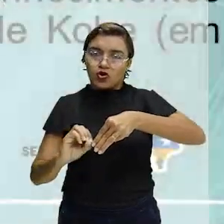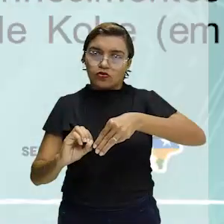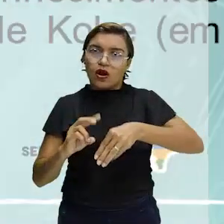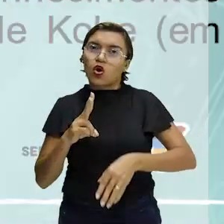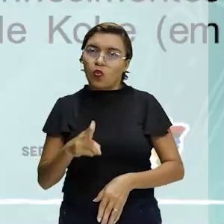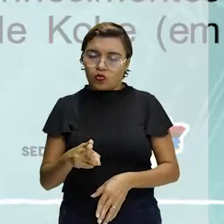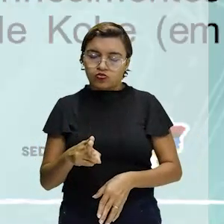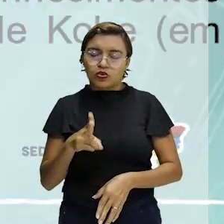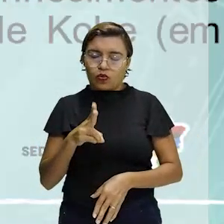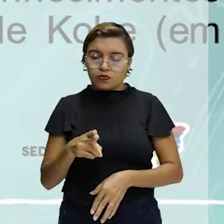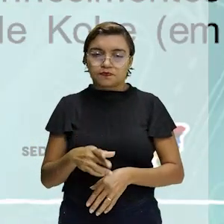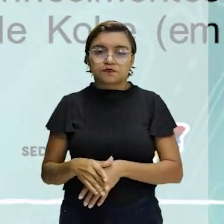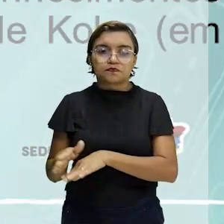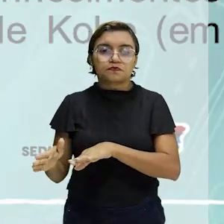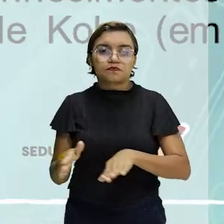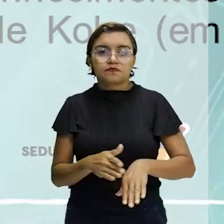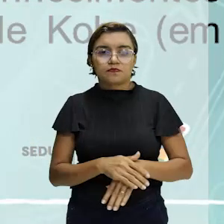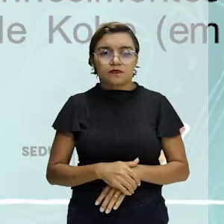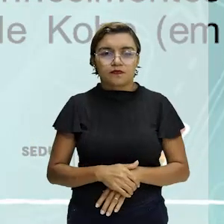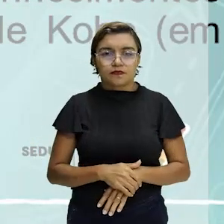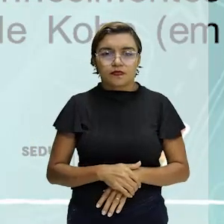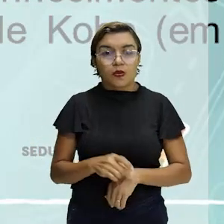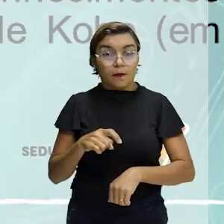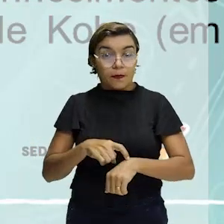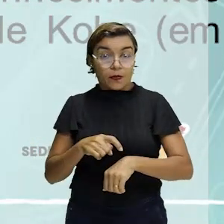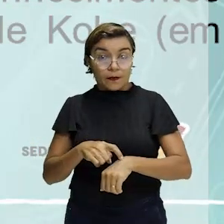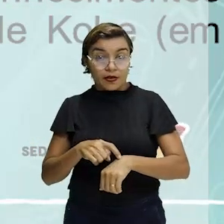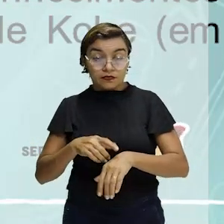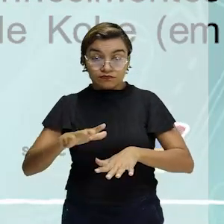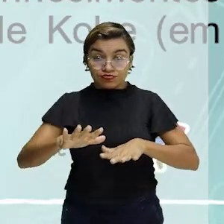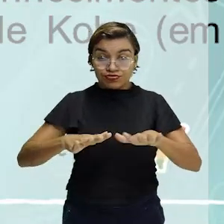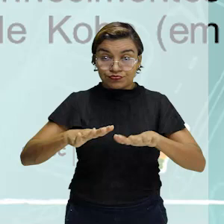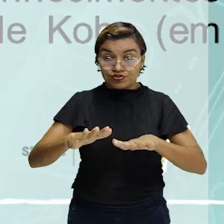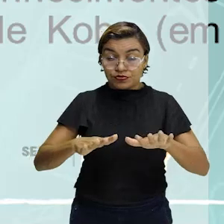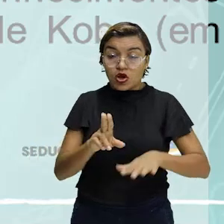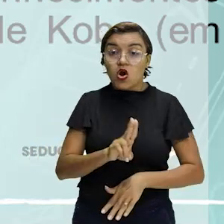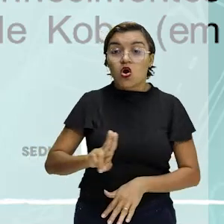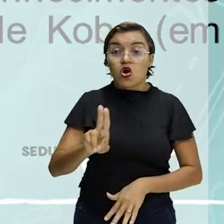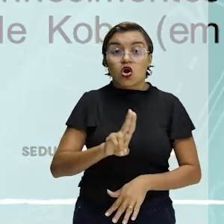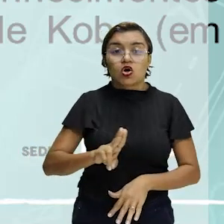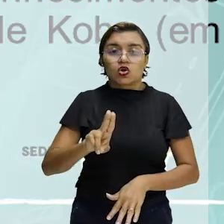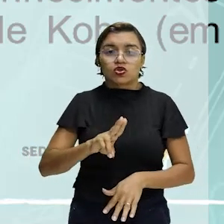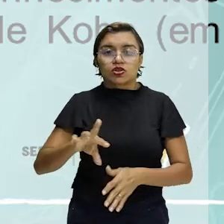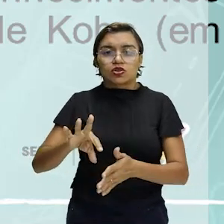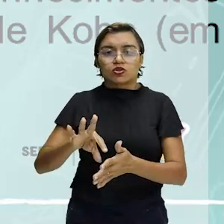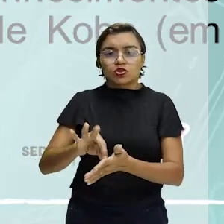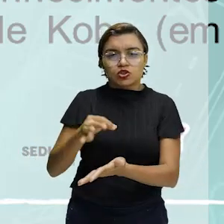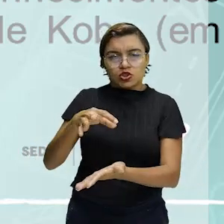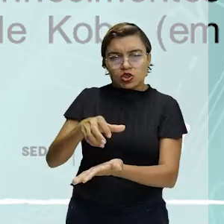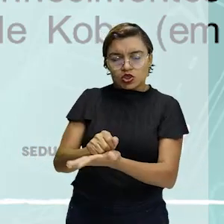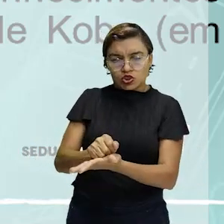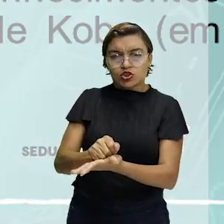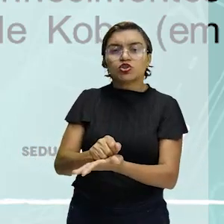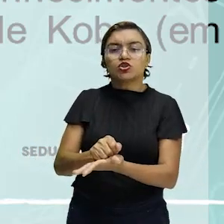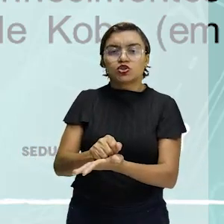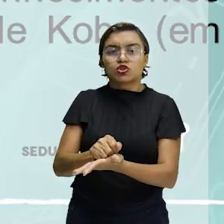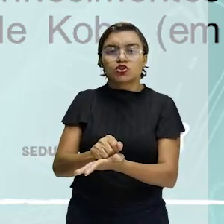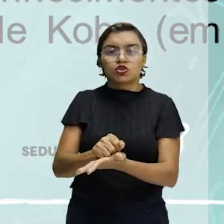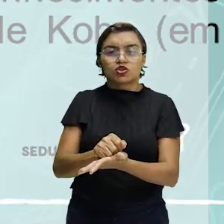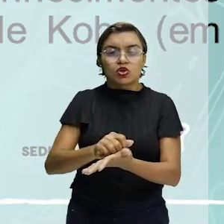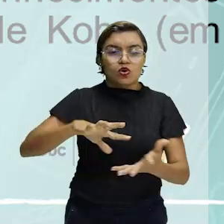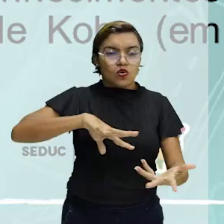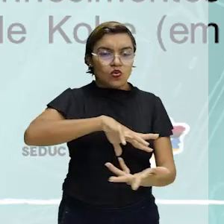Onde M0 é o momento sísmico, usualmente estimado a partir dos registros de movimento da